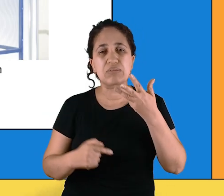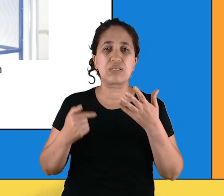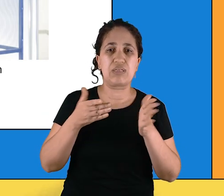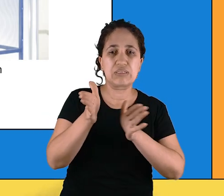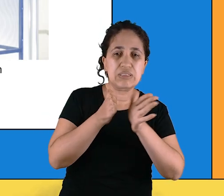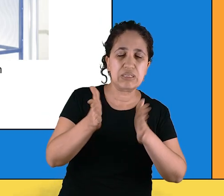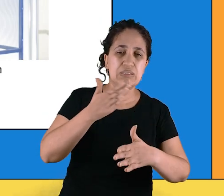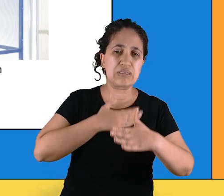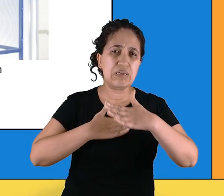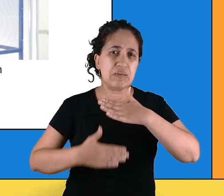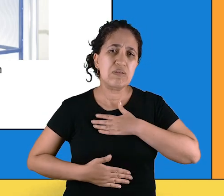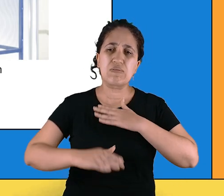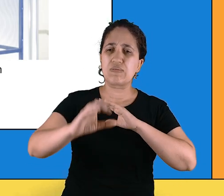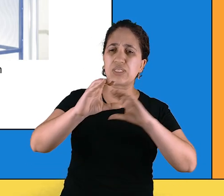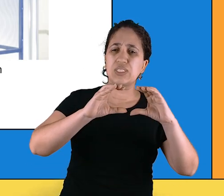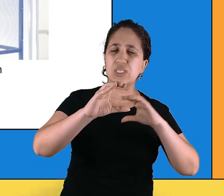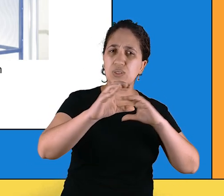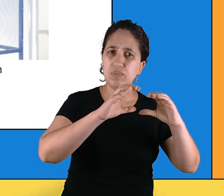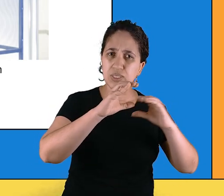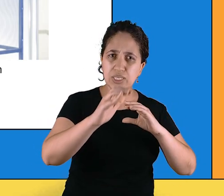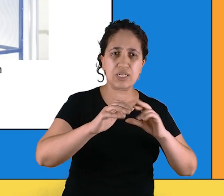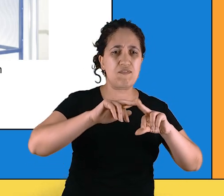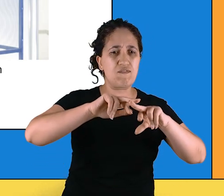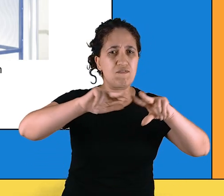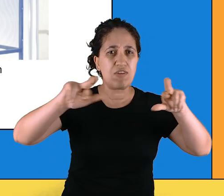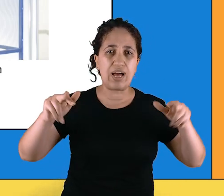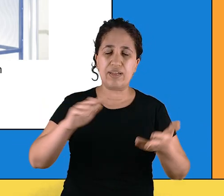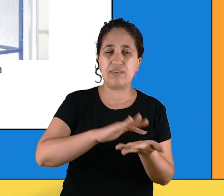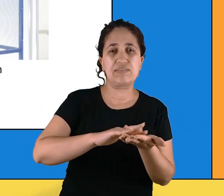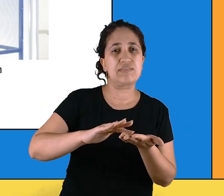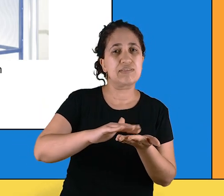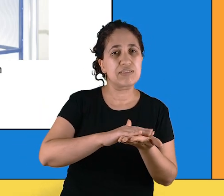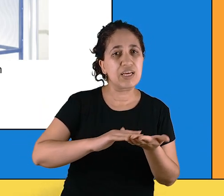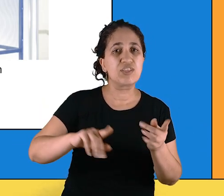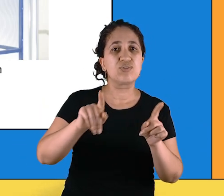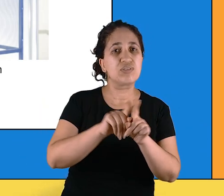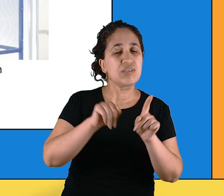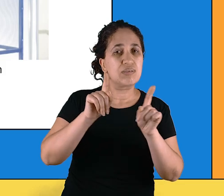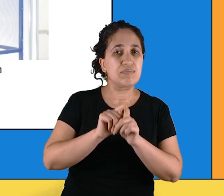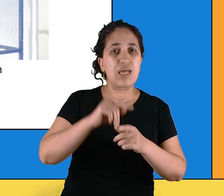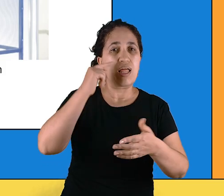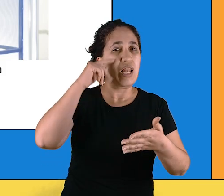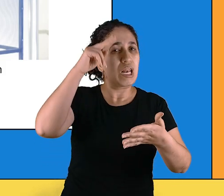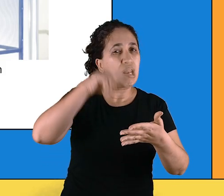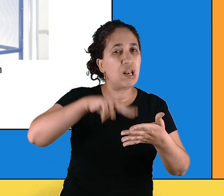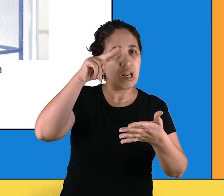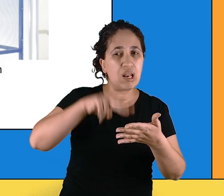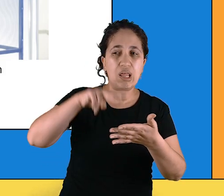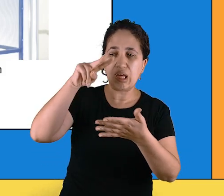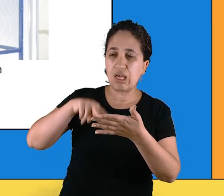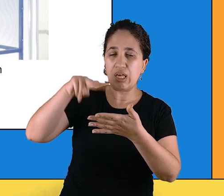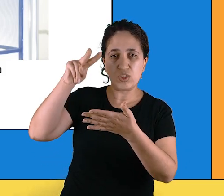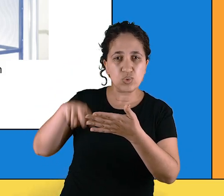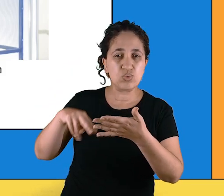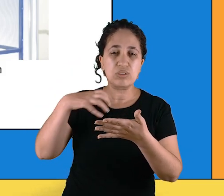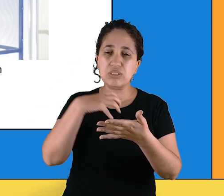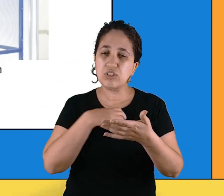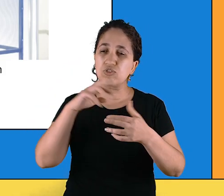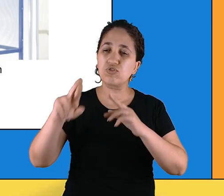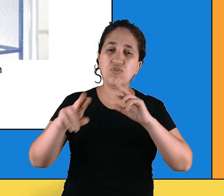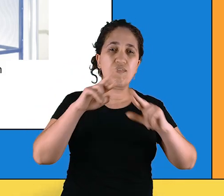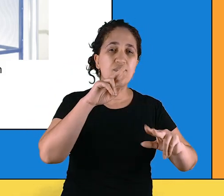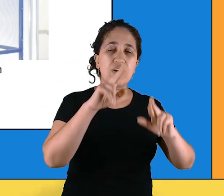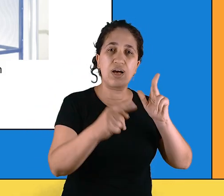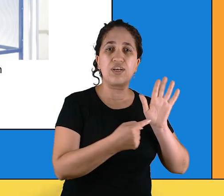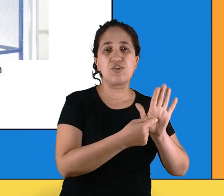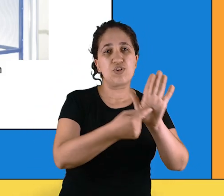acessibilidade física, comunicacional, muitas peças táteis, muitas leituras, né, com diferentes sentidos